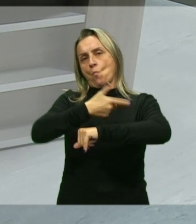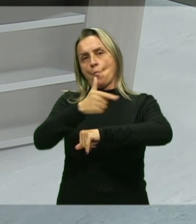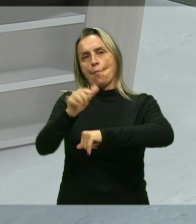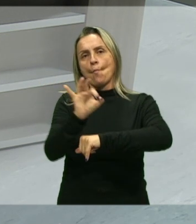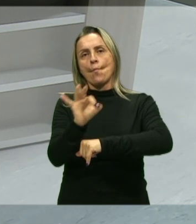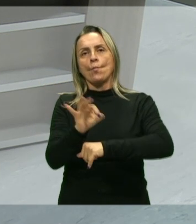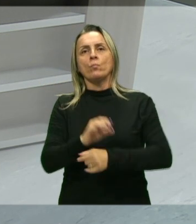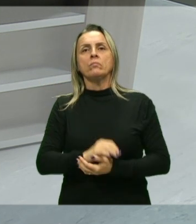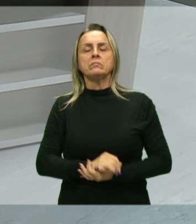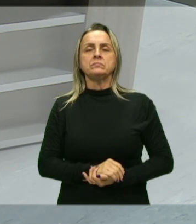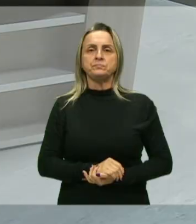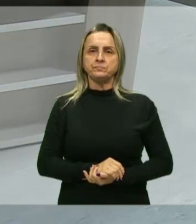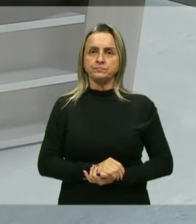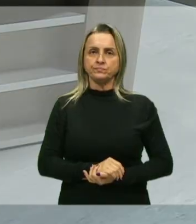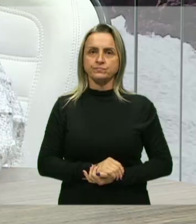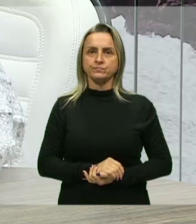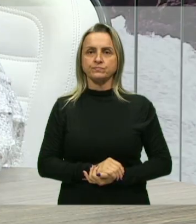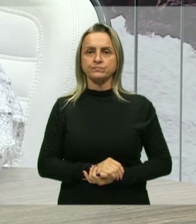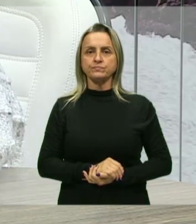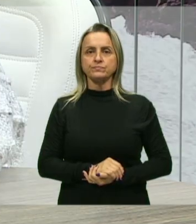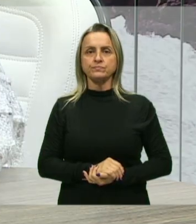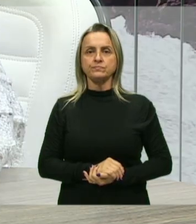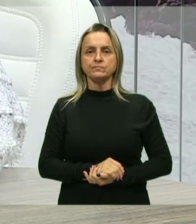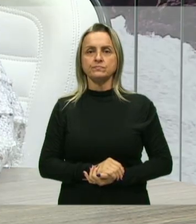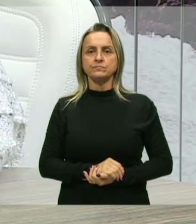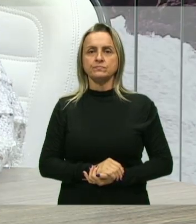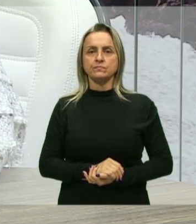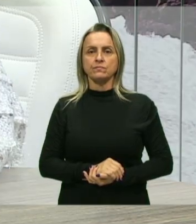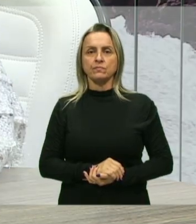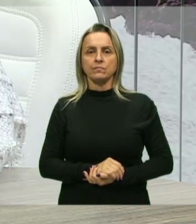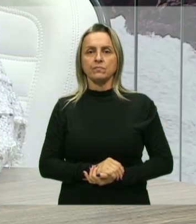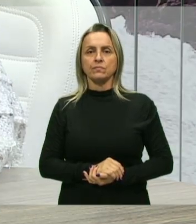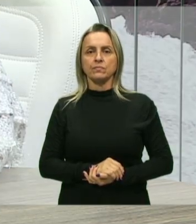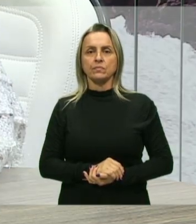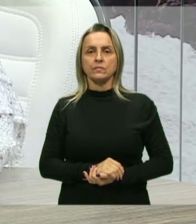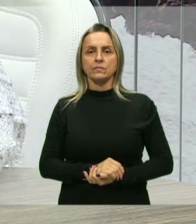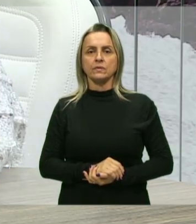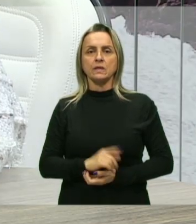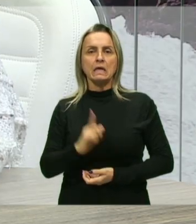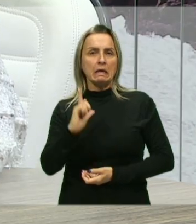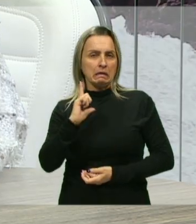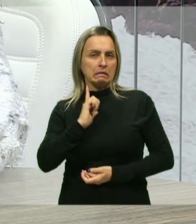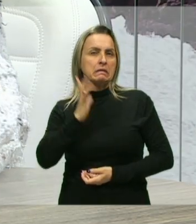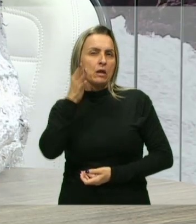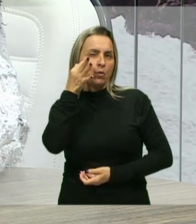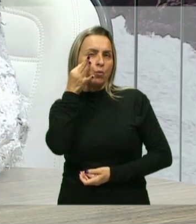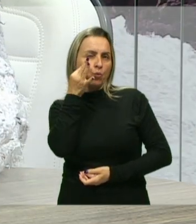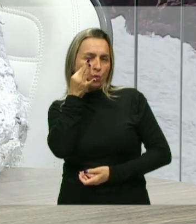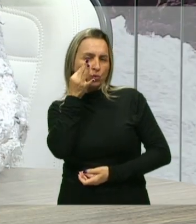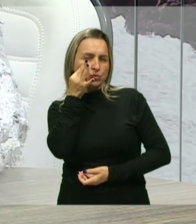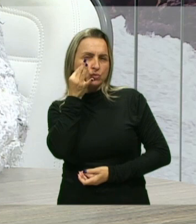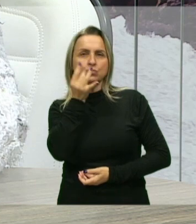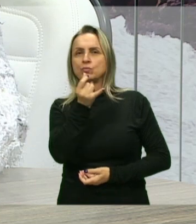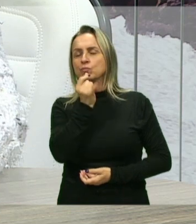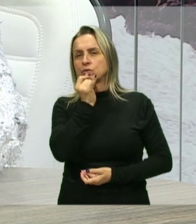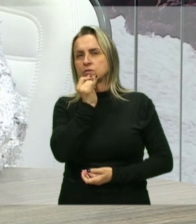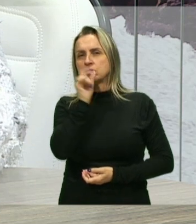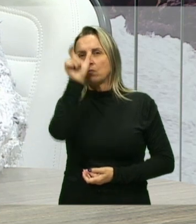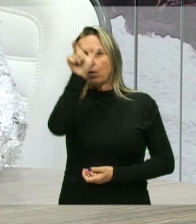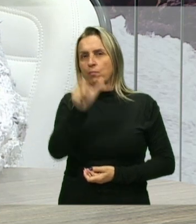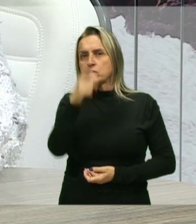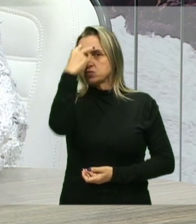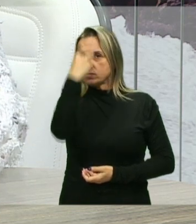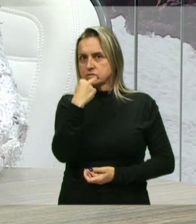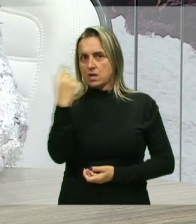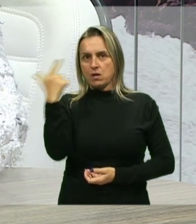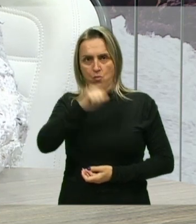coisa. E existe algum custo, por exemplo, para a pessoa cega, para ela